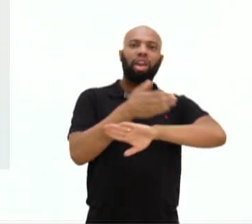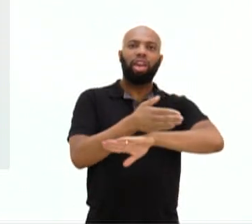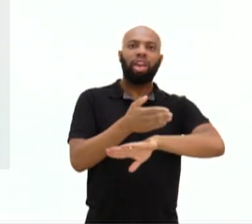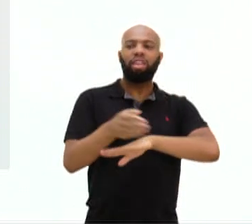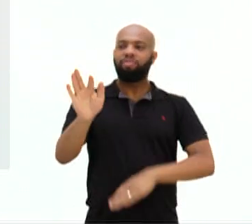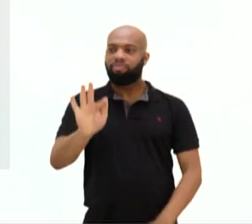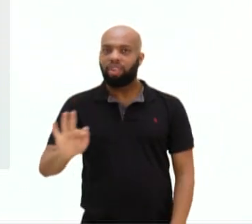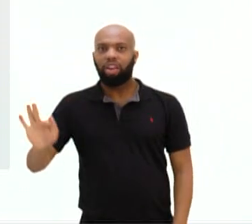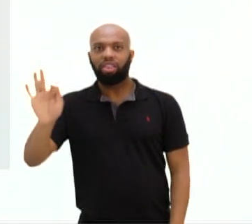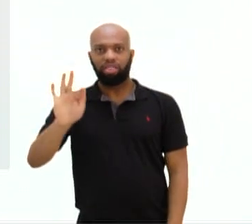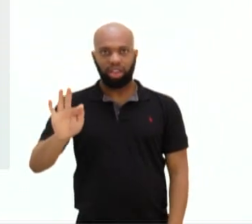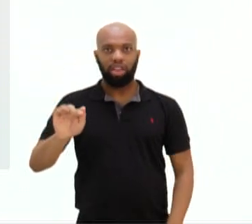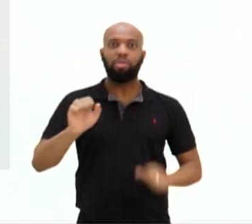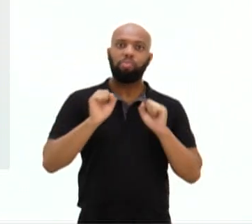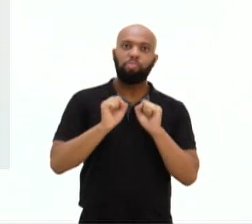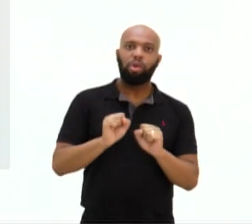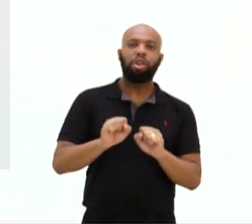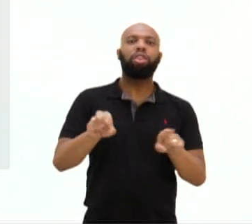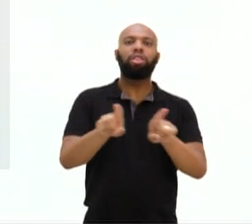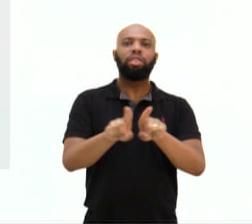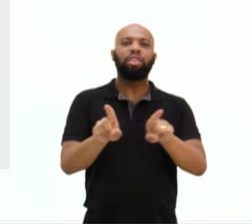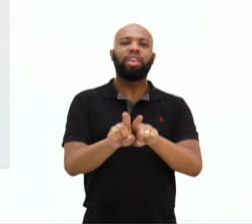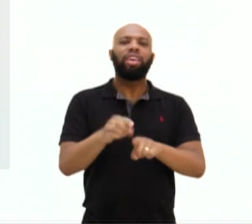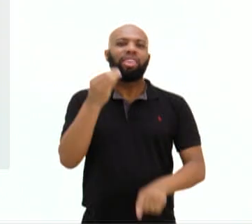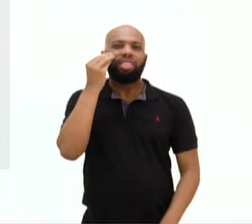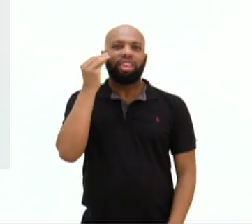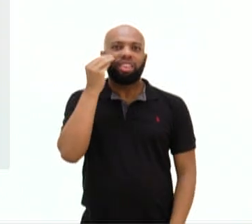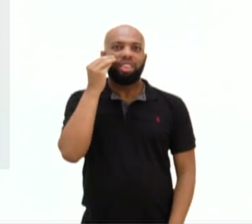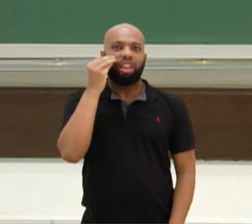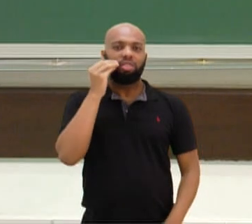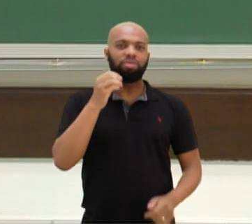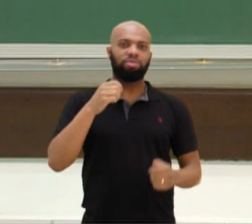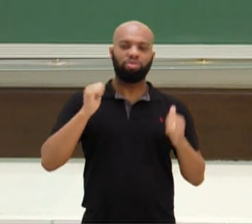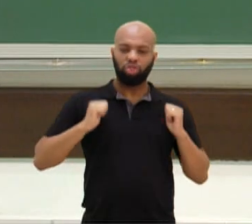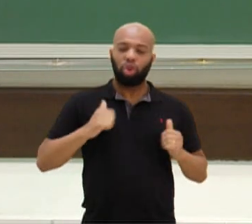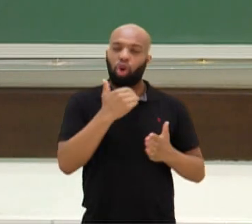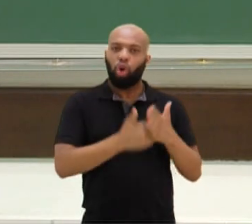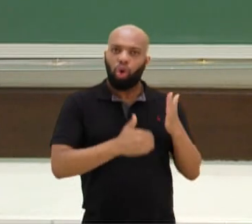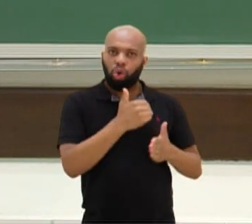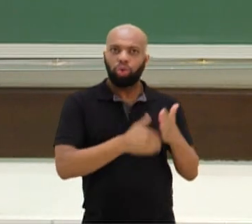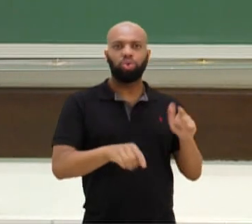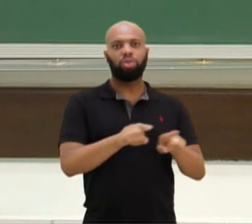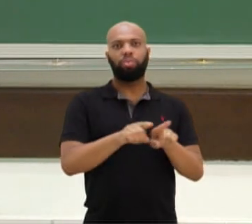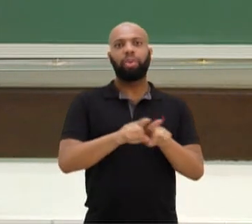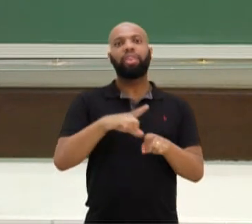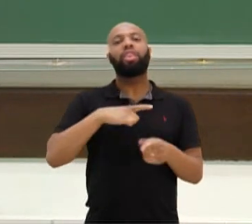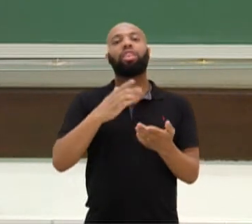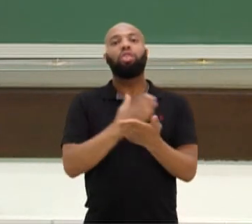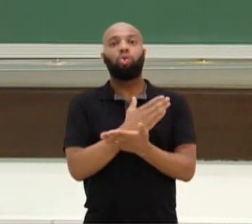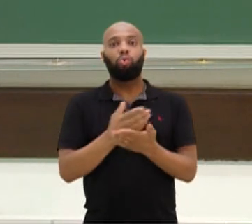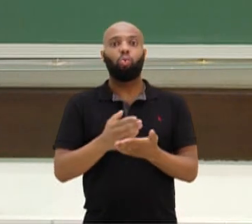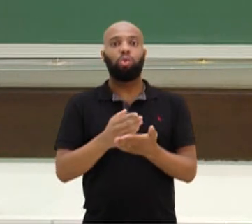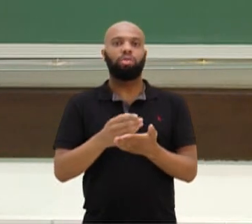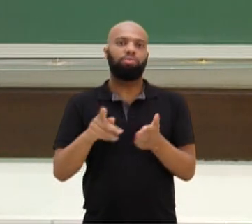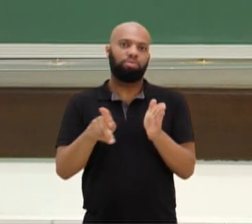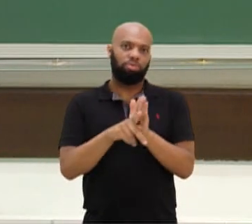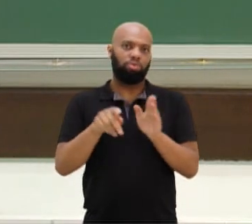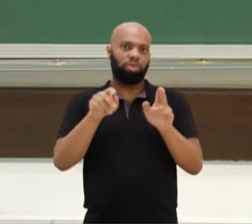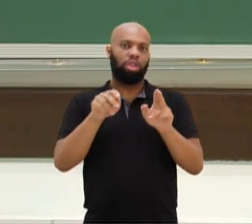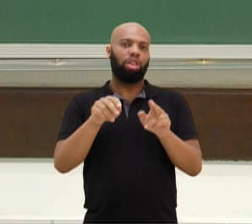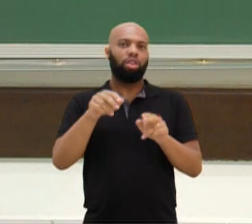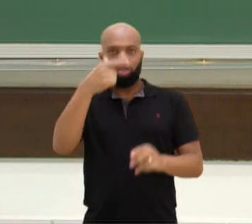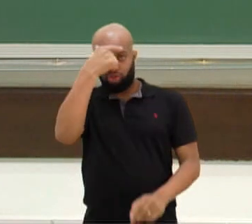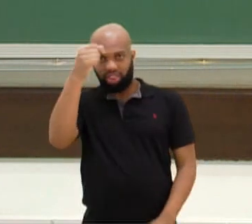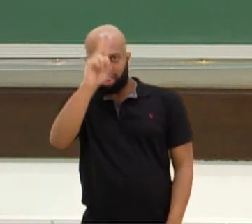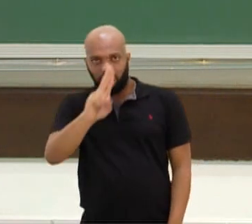dele vocês podem tentar o SISU, tem algumas faculdades que usam parte da nota do Enem para poder entrar, né? Então façam, ProUni